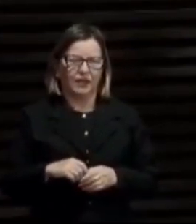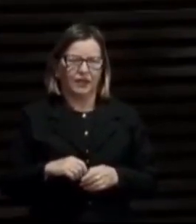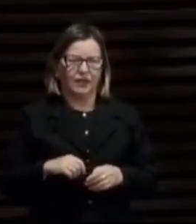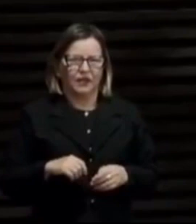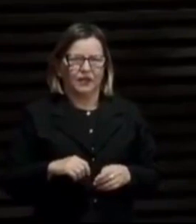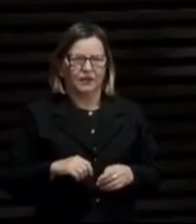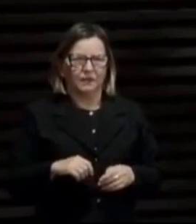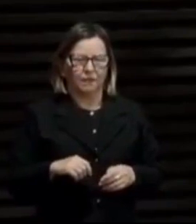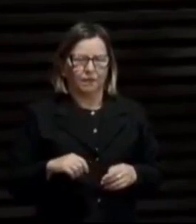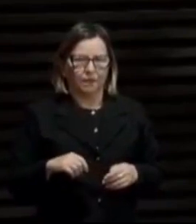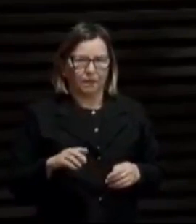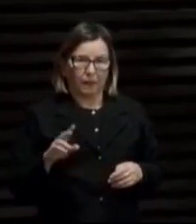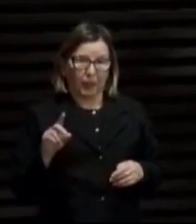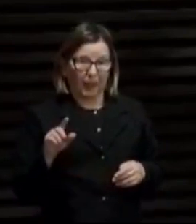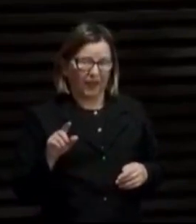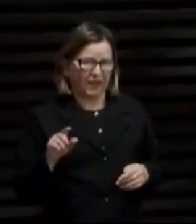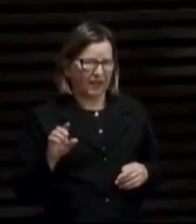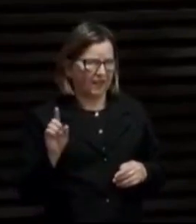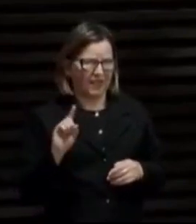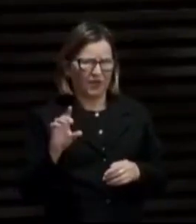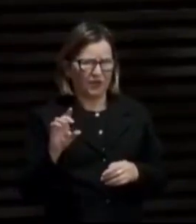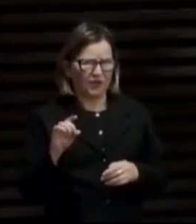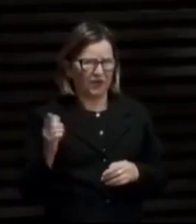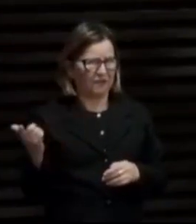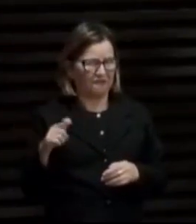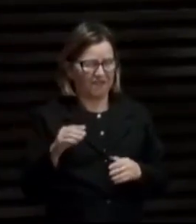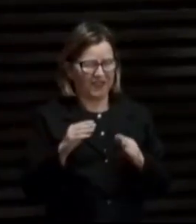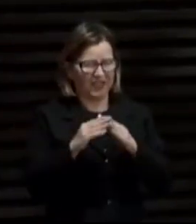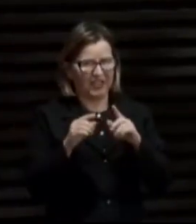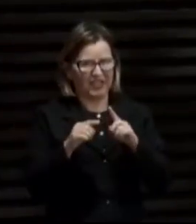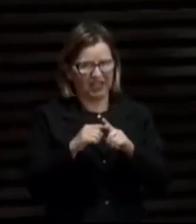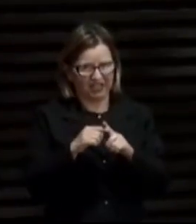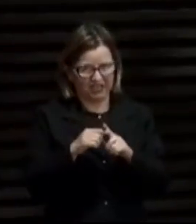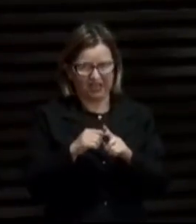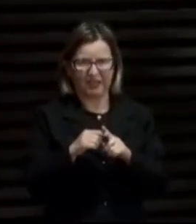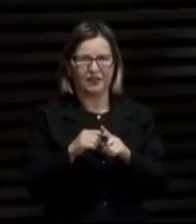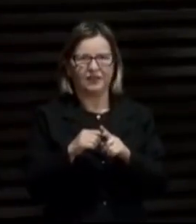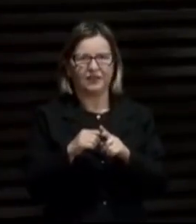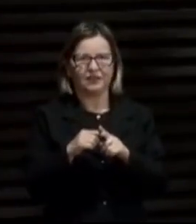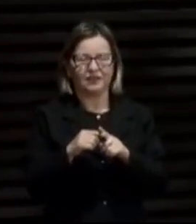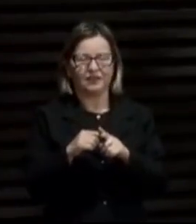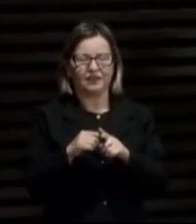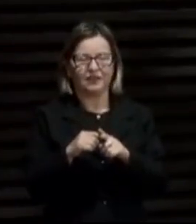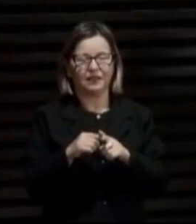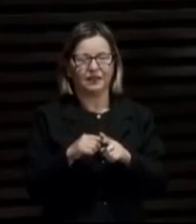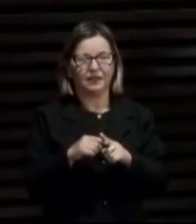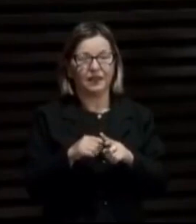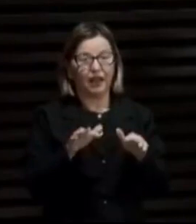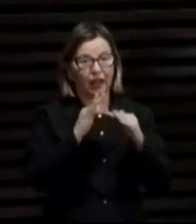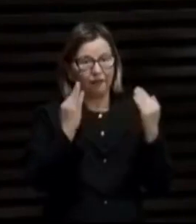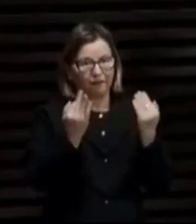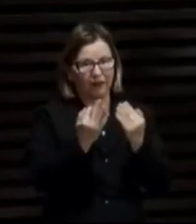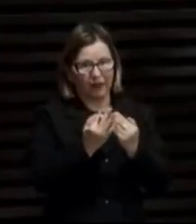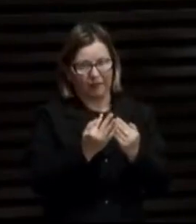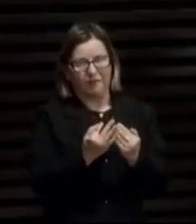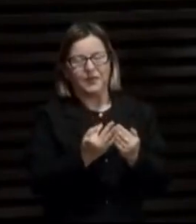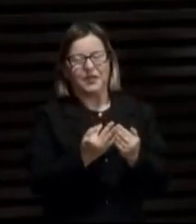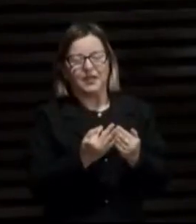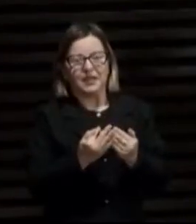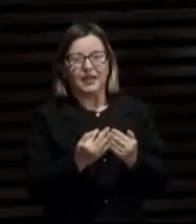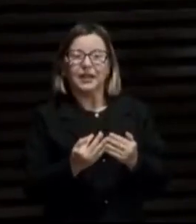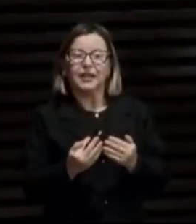cama, ler os textos, né? Isso é o papel dos pais. Mas a